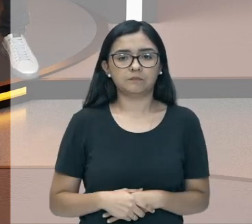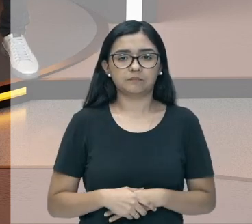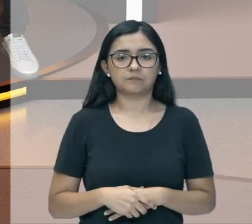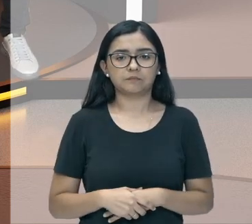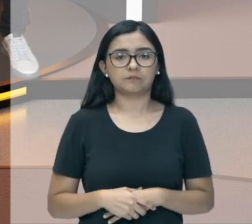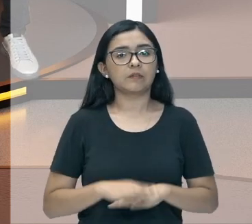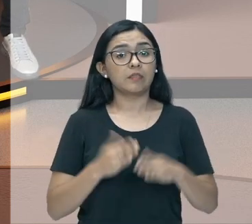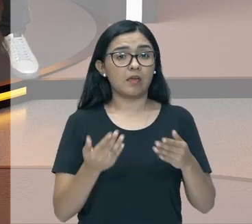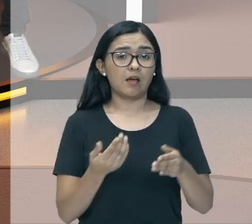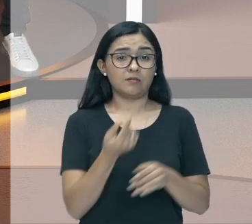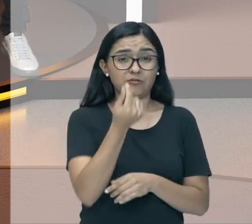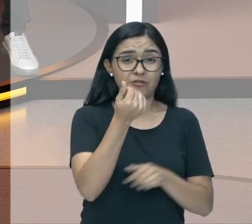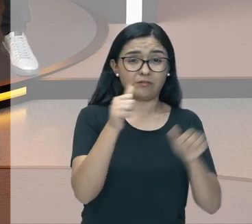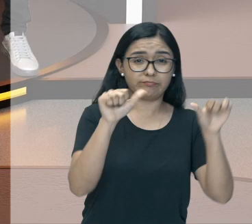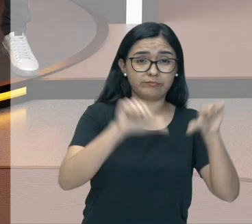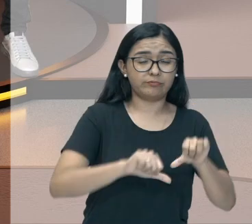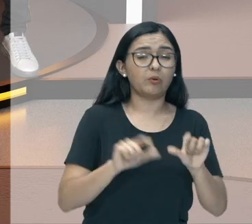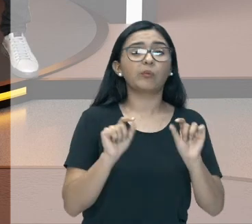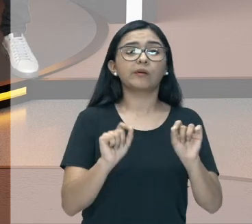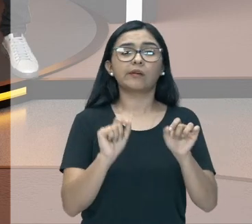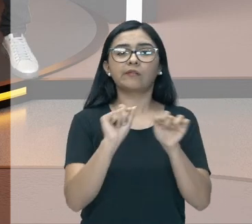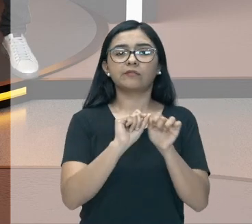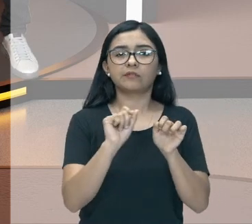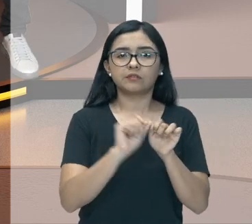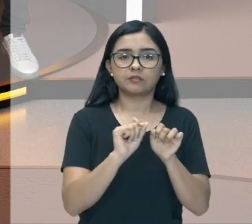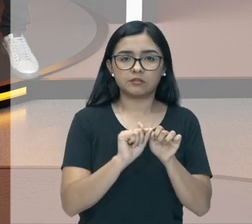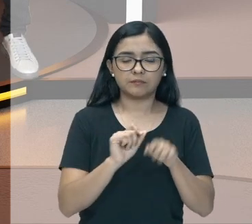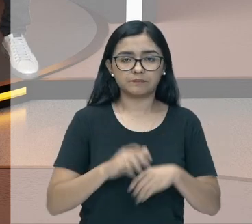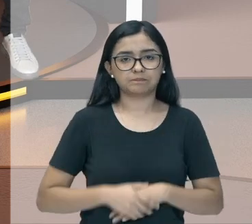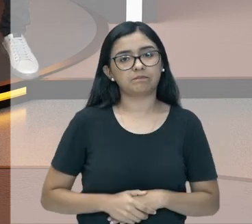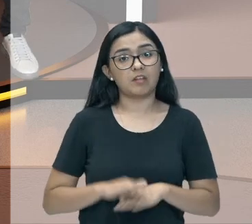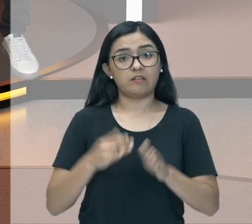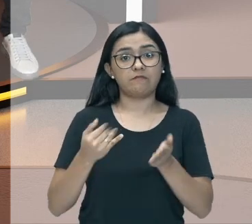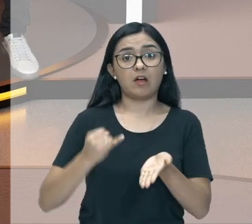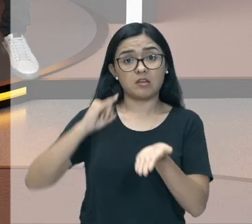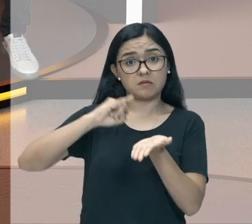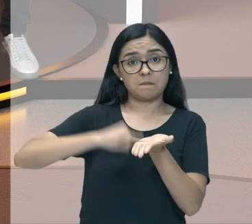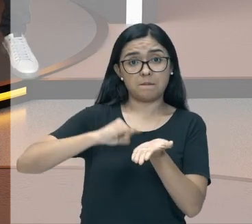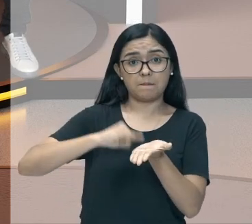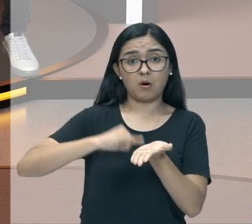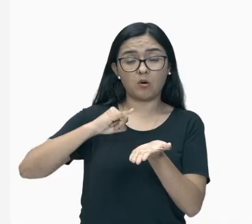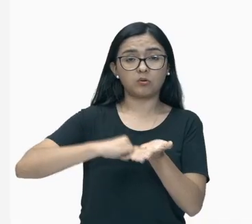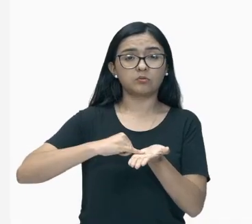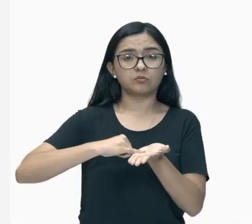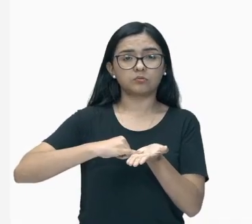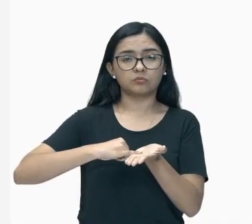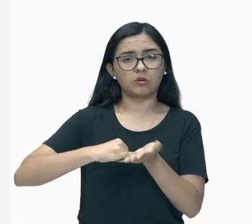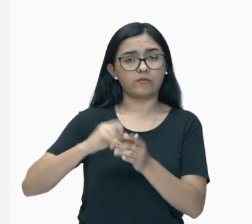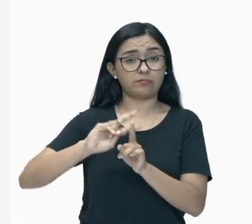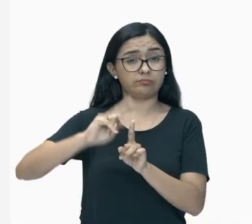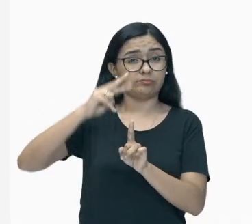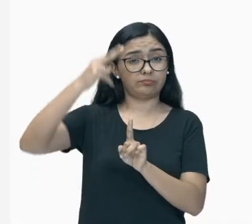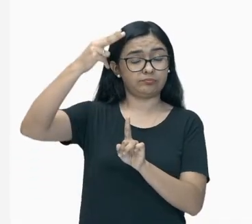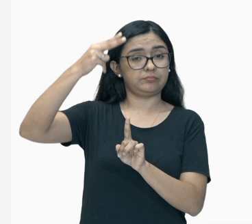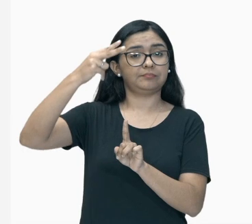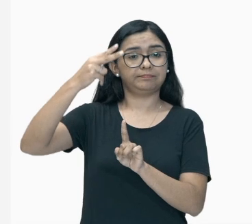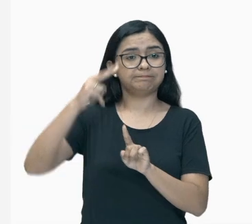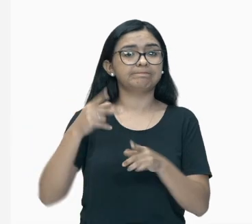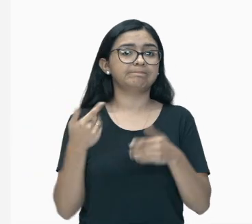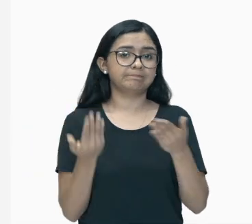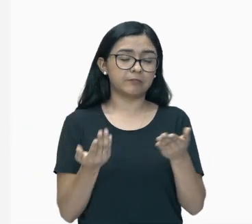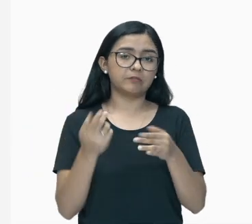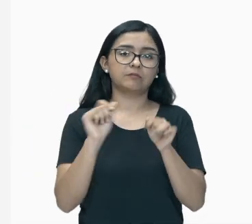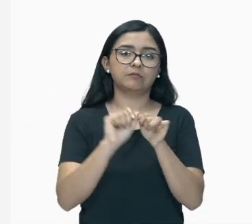cofres vazios, o que ele faz? Ele vai, então, aumentar impostos. É isso que vai acontecer. Vejam lá. Para